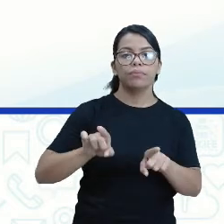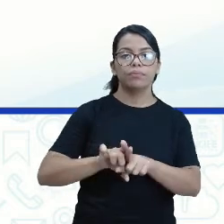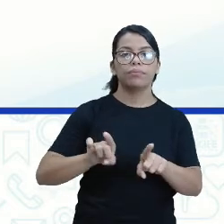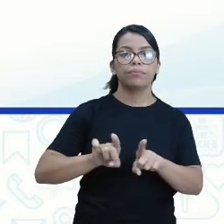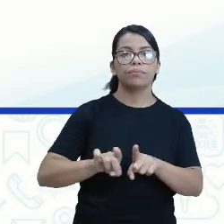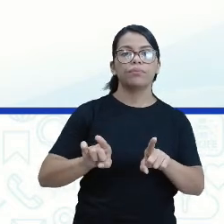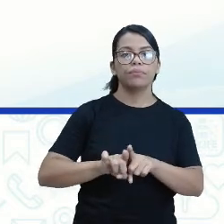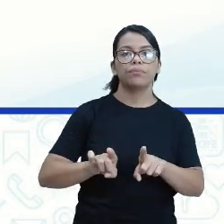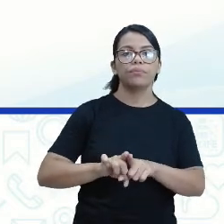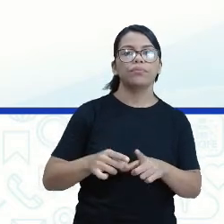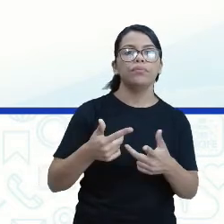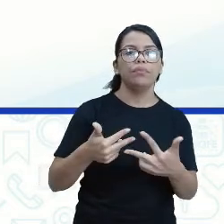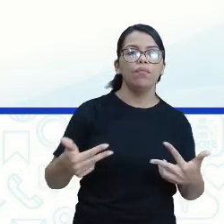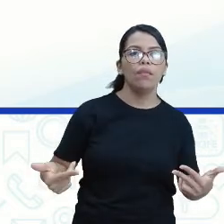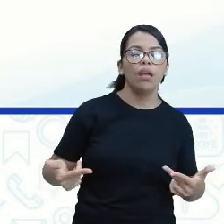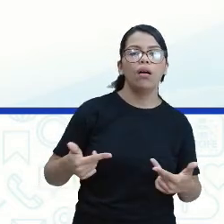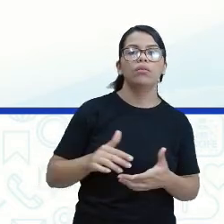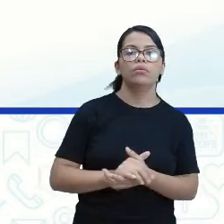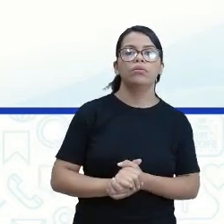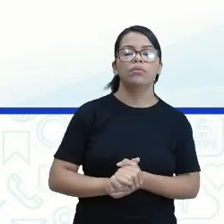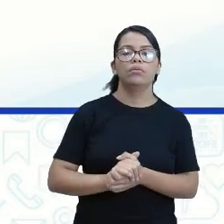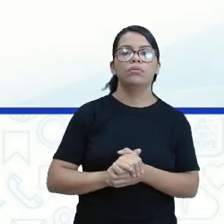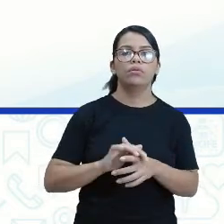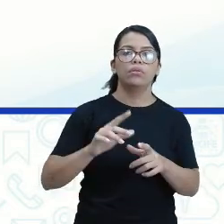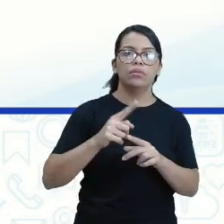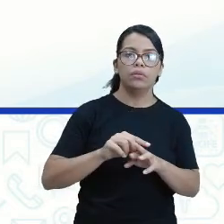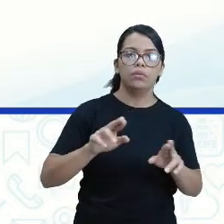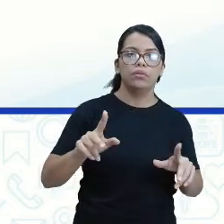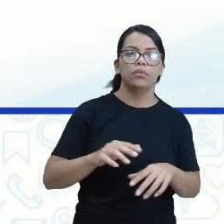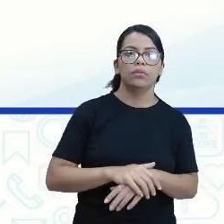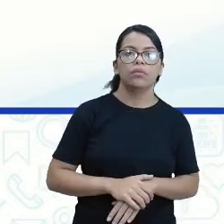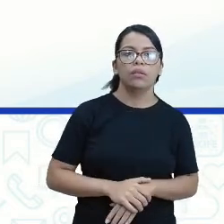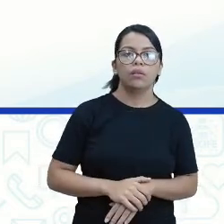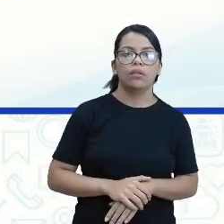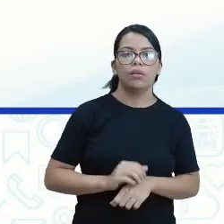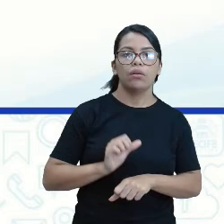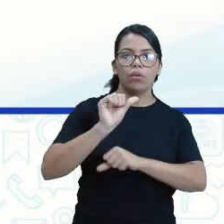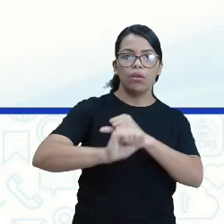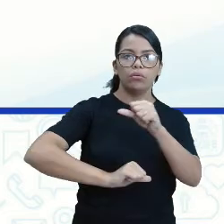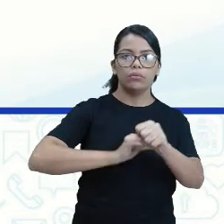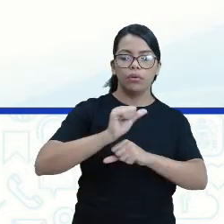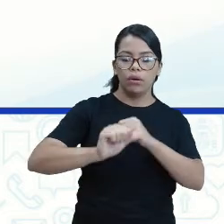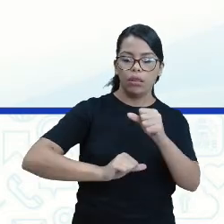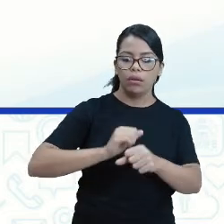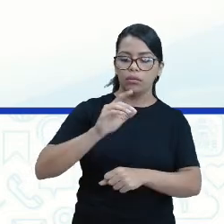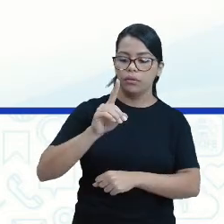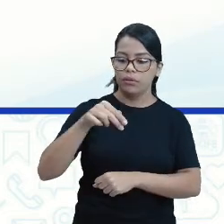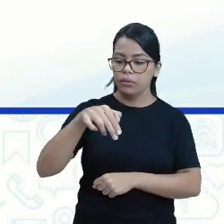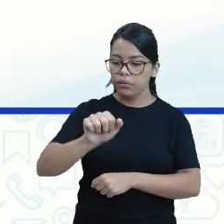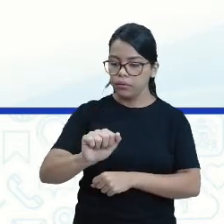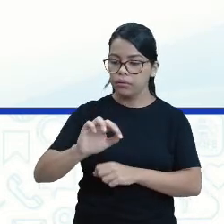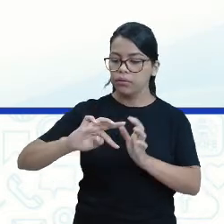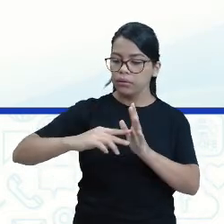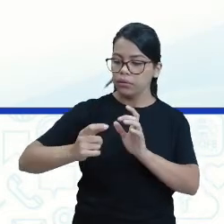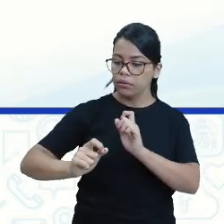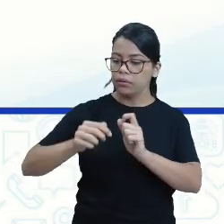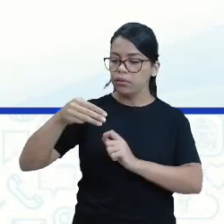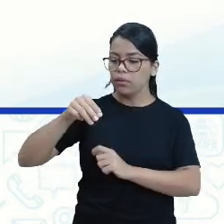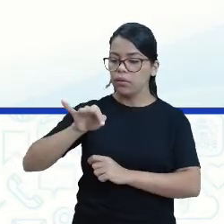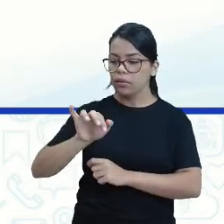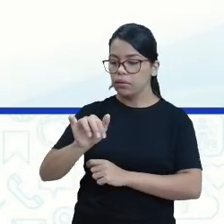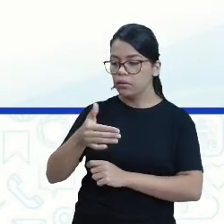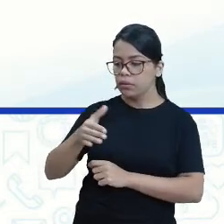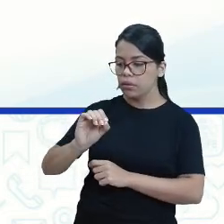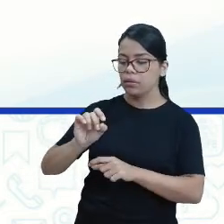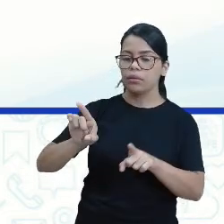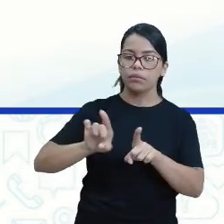né? Então, essas duas características aí, ó. Alterações ao acaso no DNA, que são as mutações, bem como os